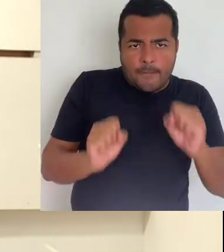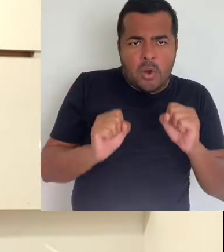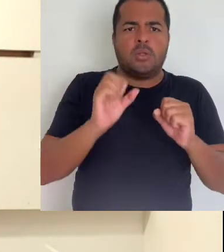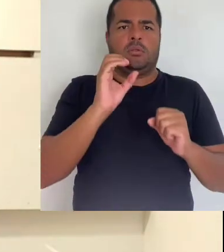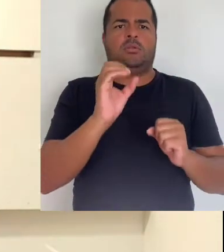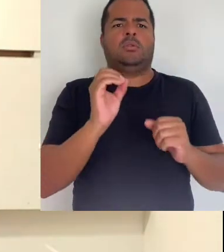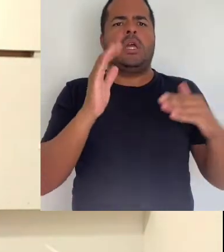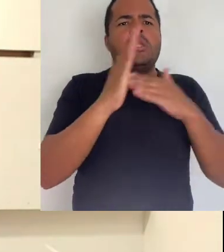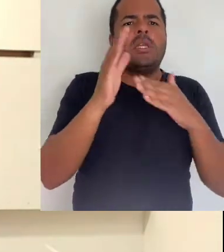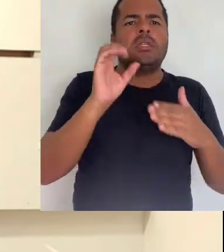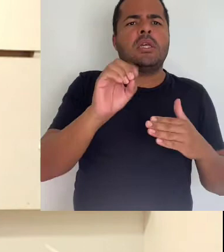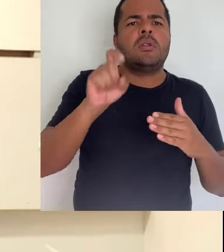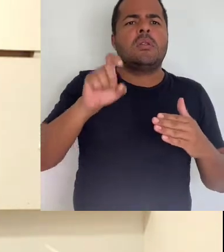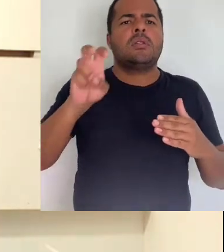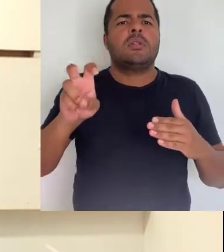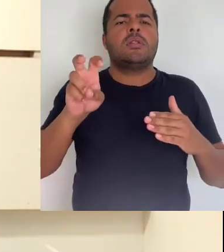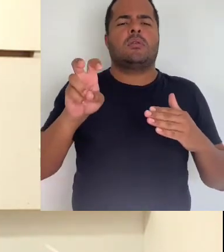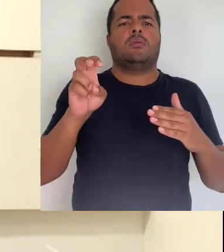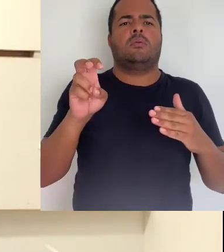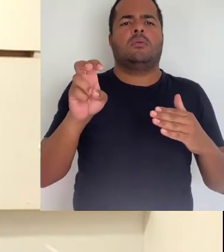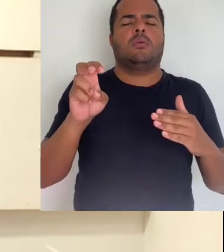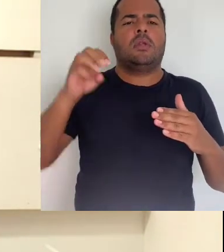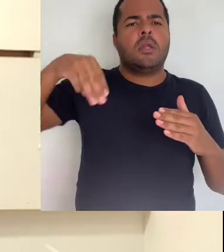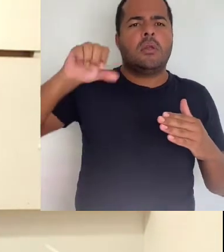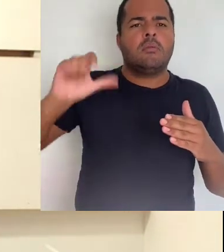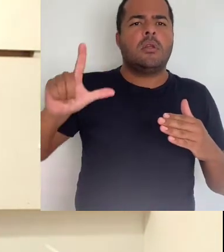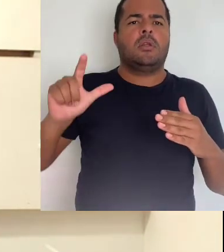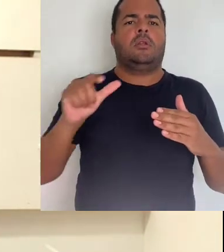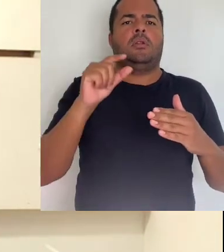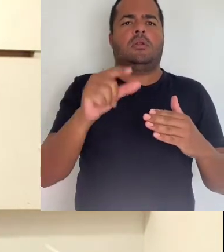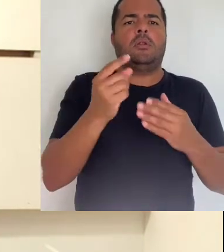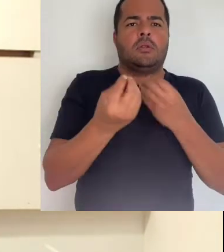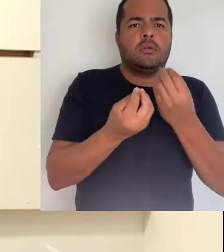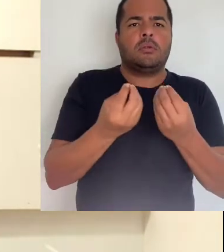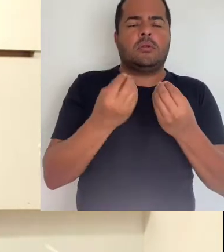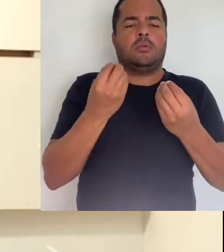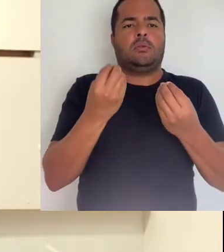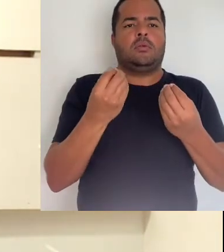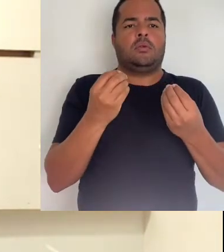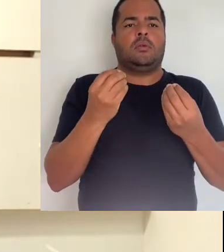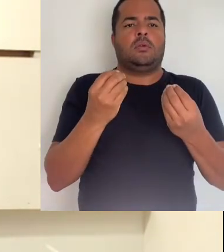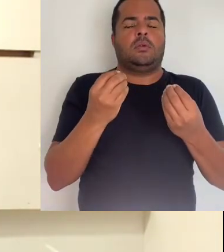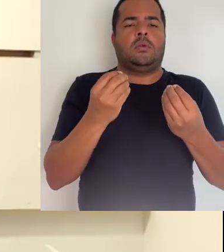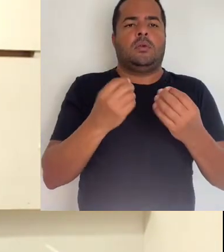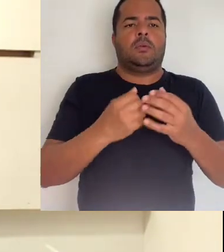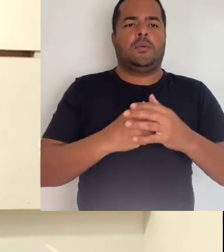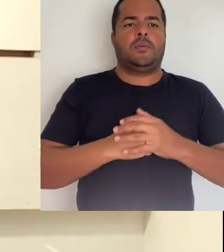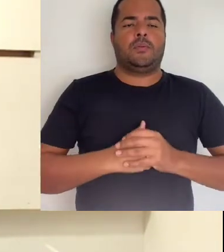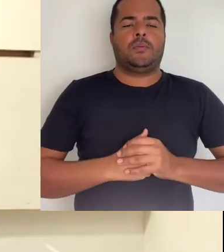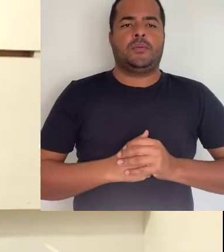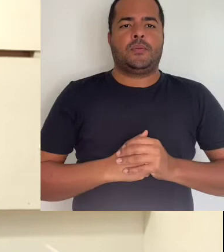1 ml, pode ser até 0,5 ml. Você vai adicionar 0,5 ml